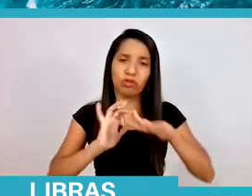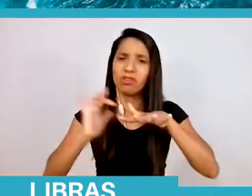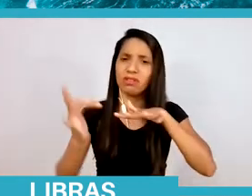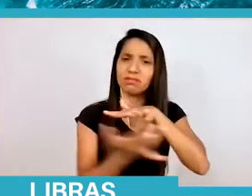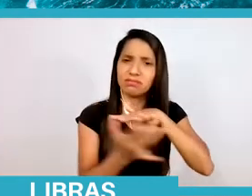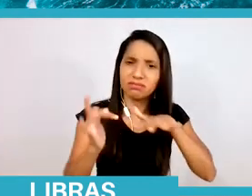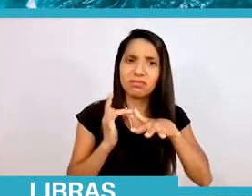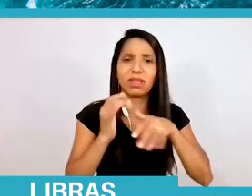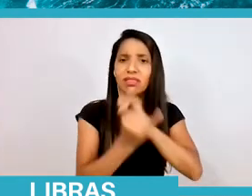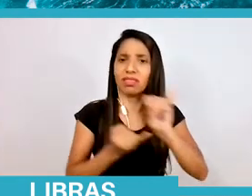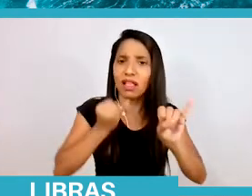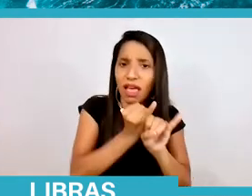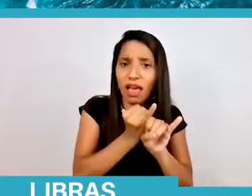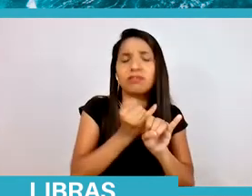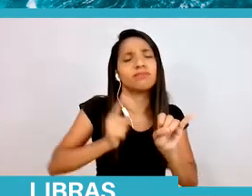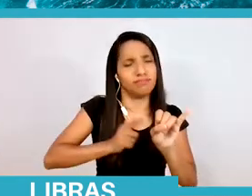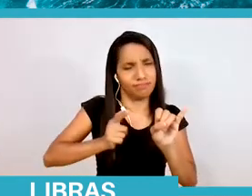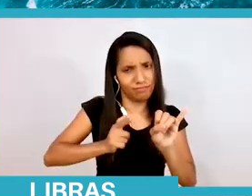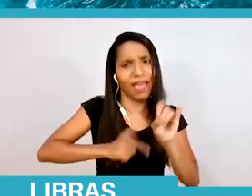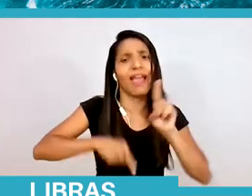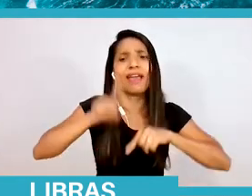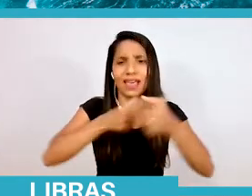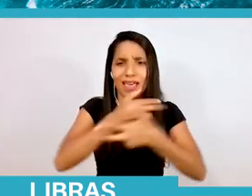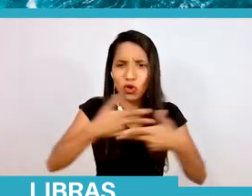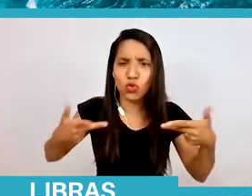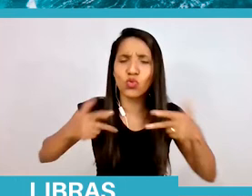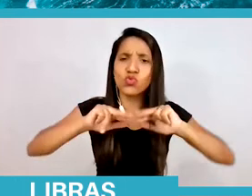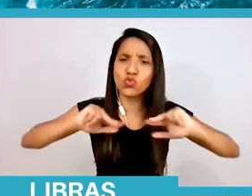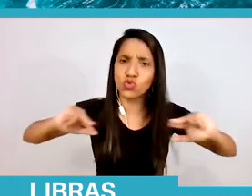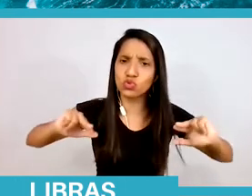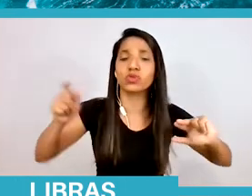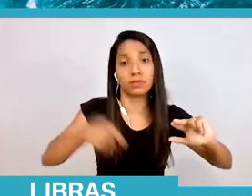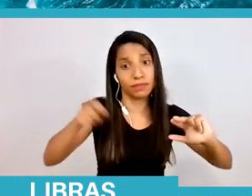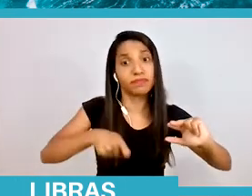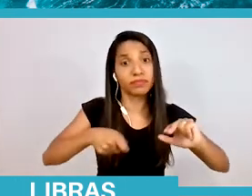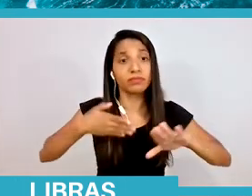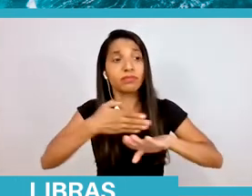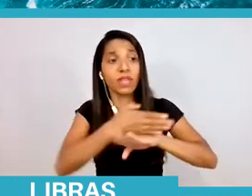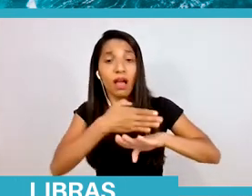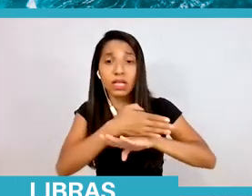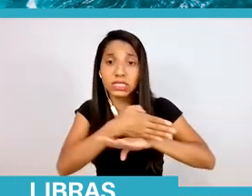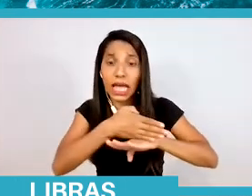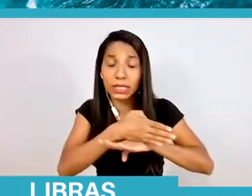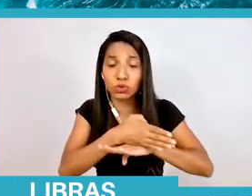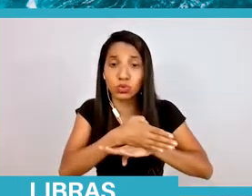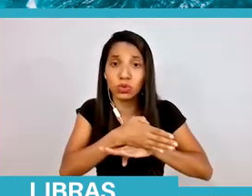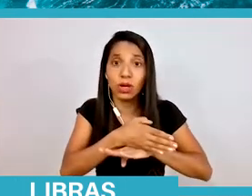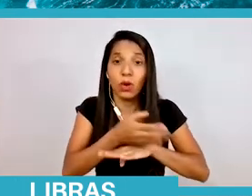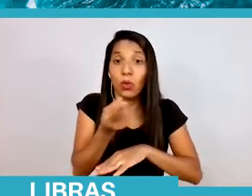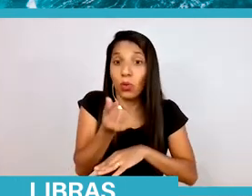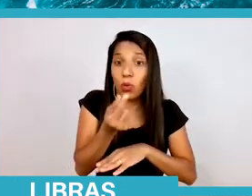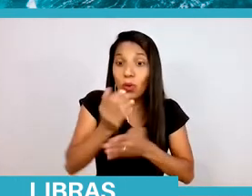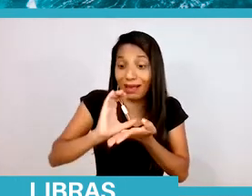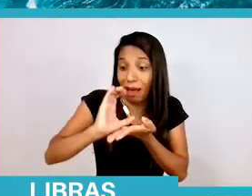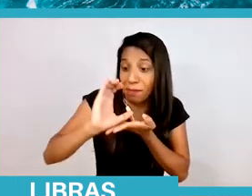recursos que a gente consegue ter acesso sem o capital propriamente dito, nos